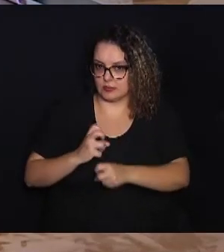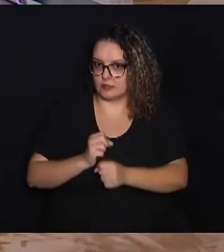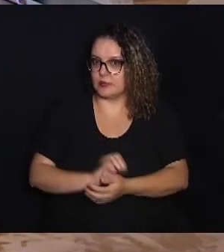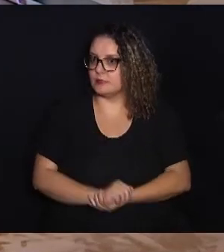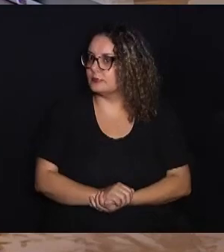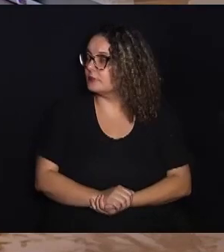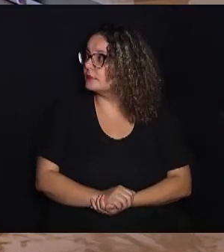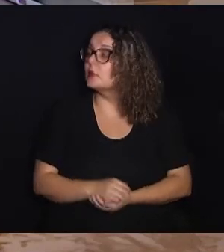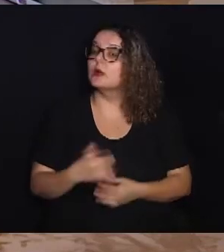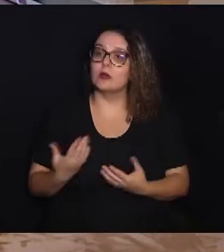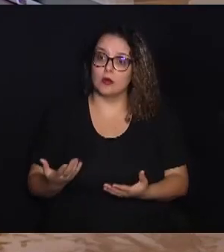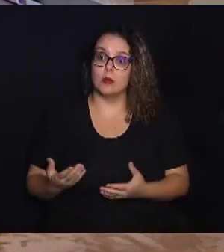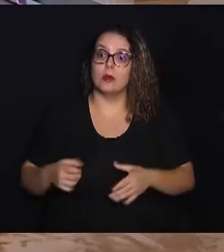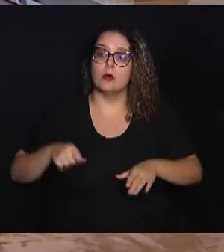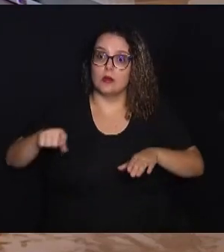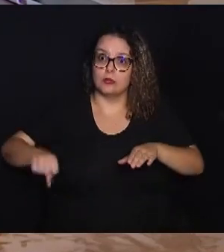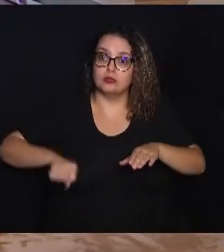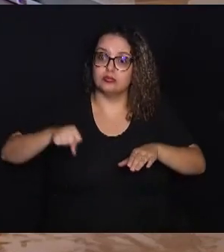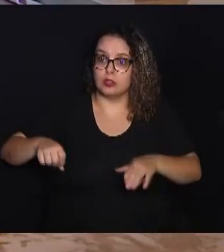Muito bom.